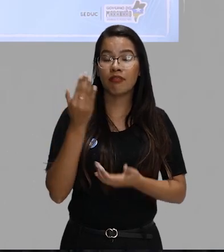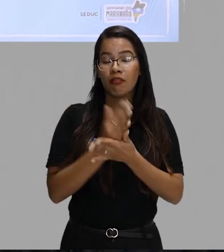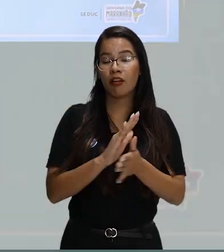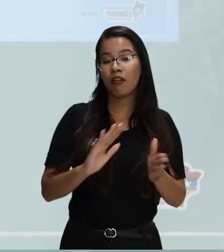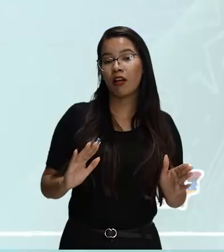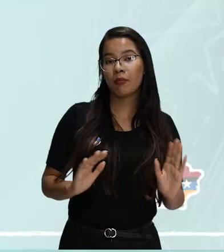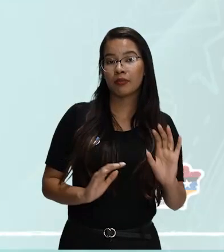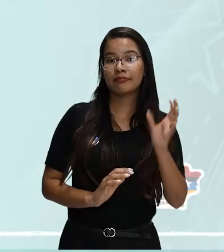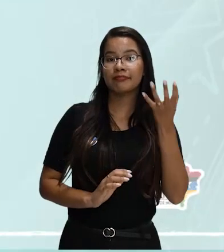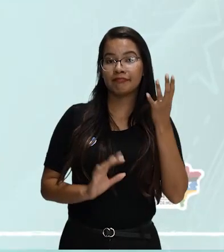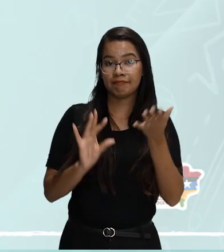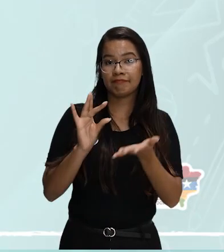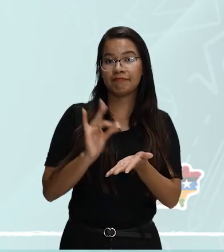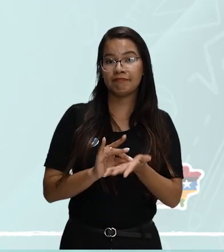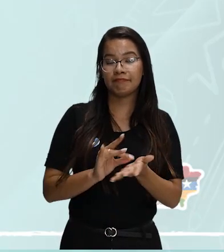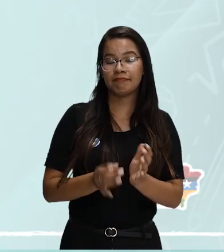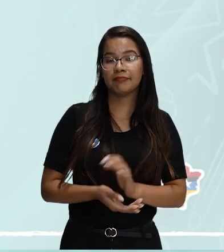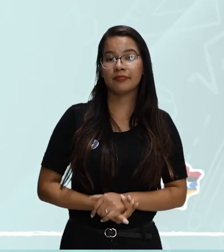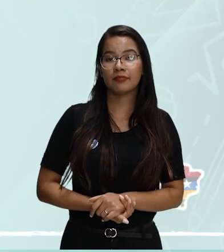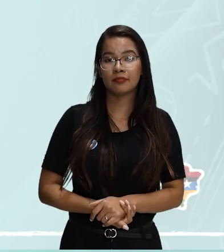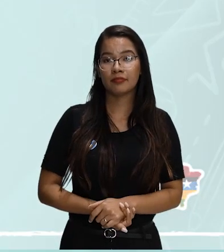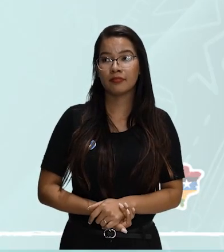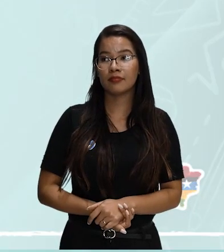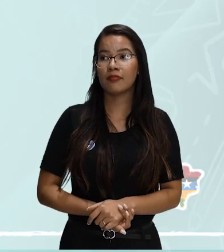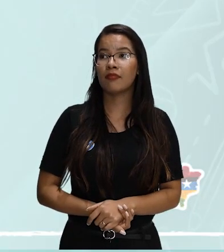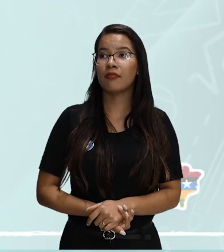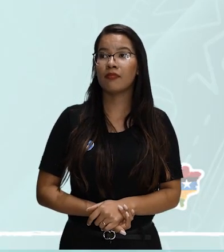por acontecer mesmo.